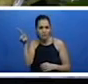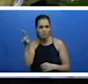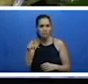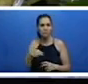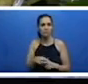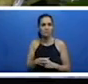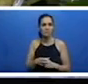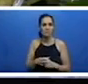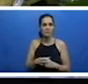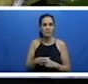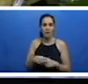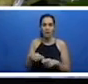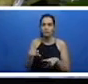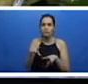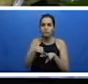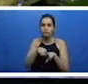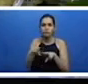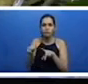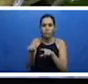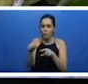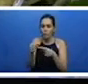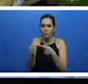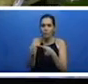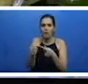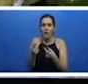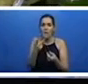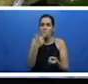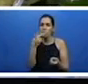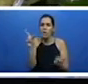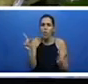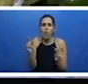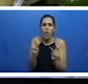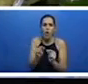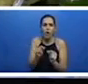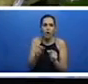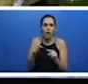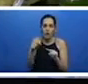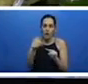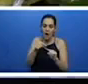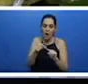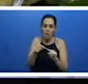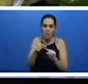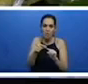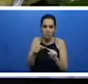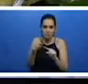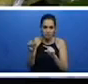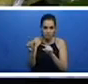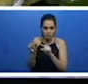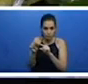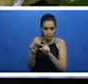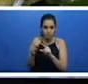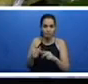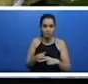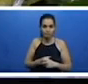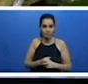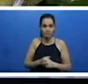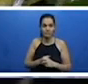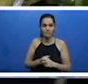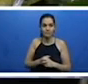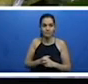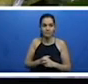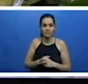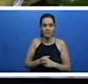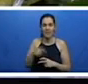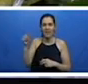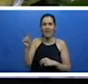um dedo humano. Então ela é muito menor que a unha dessa pessoa. Aqui um outro tipo de rã, uma rã